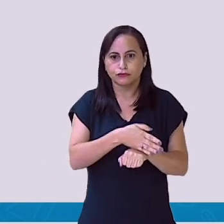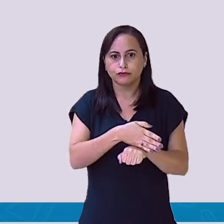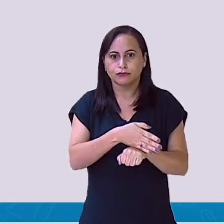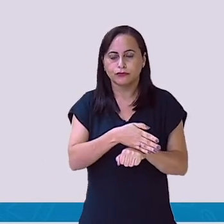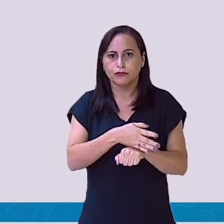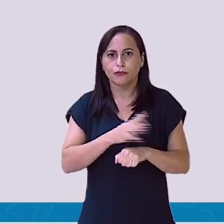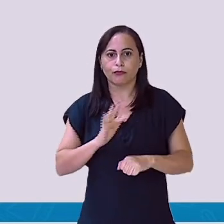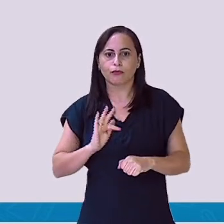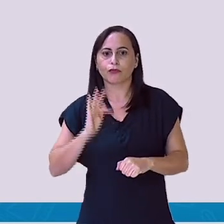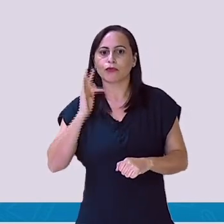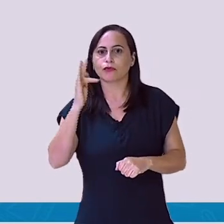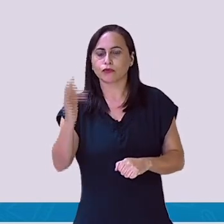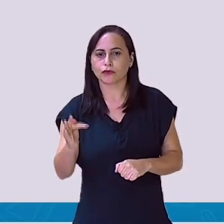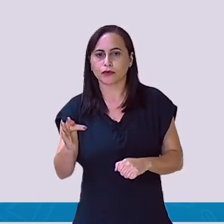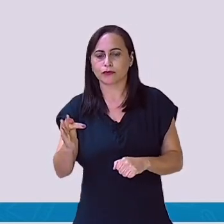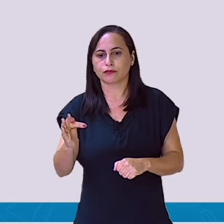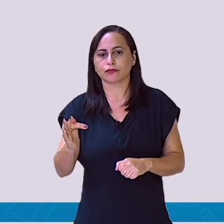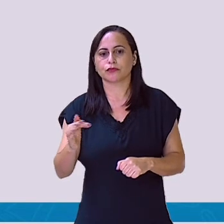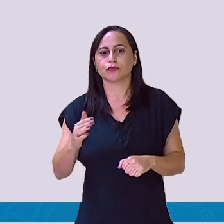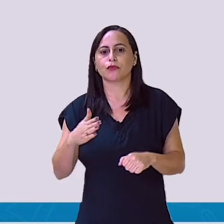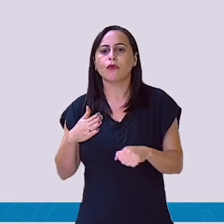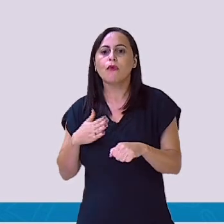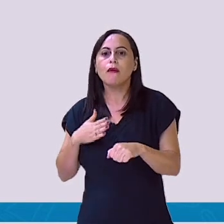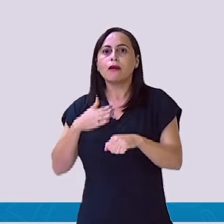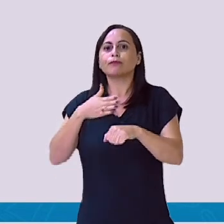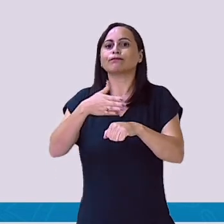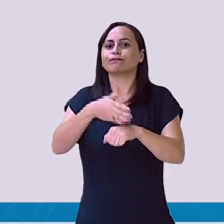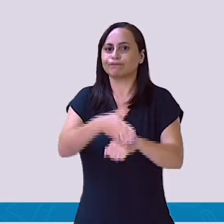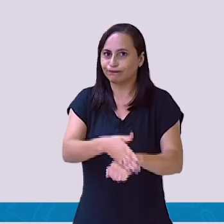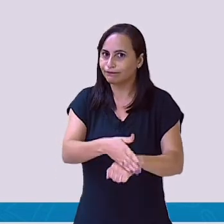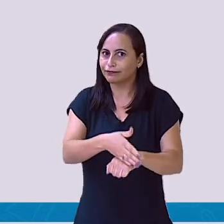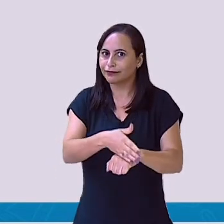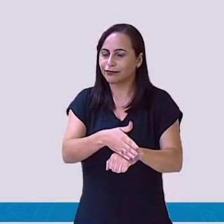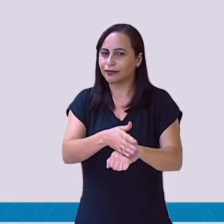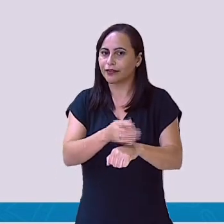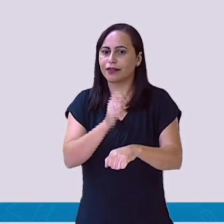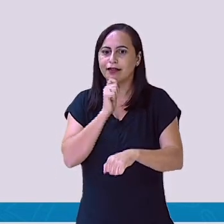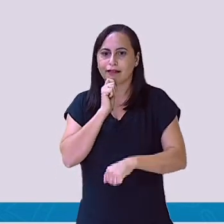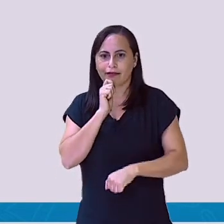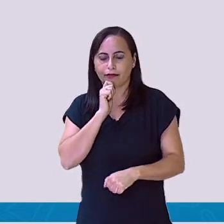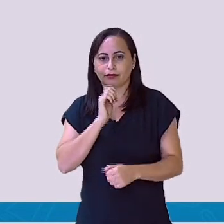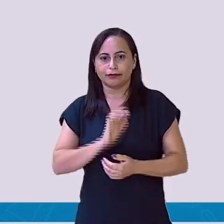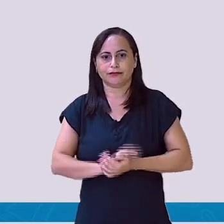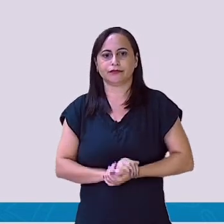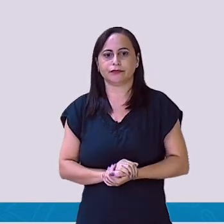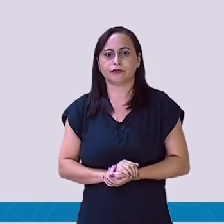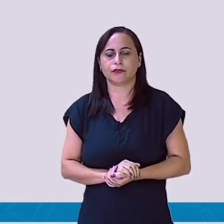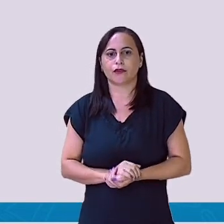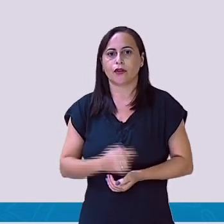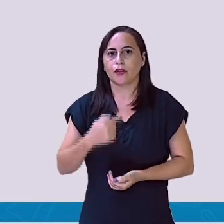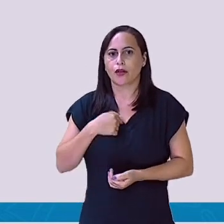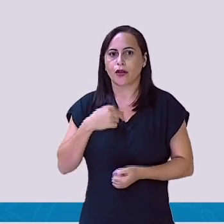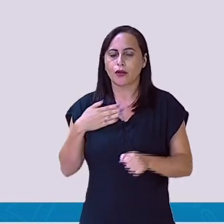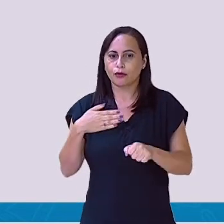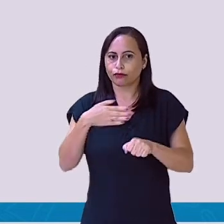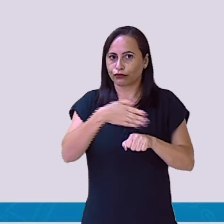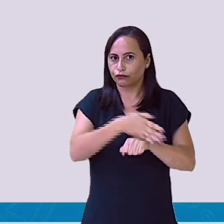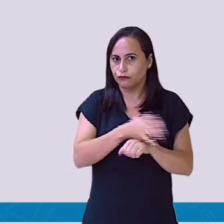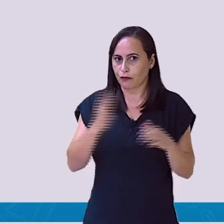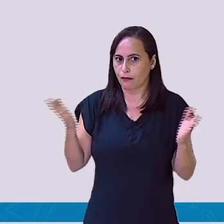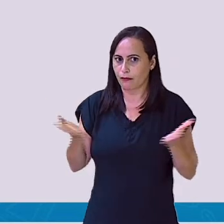no futuro? Chegarei. Eu chego no presente, cheguei